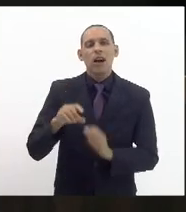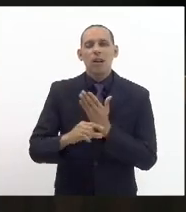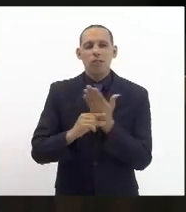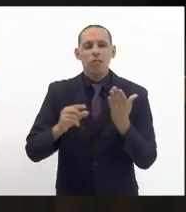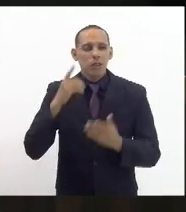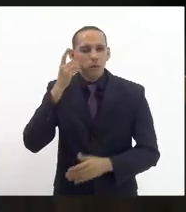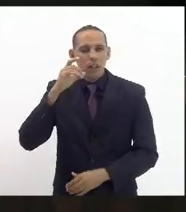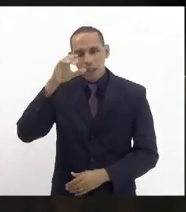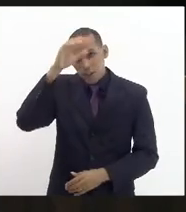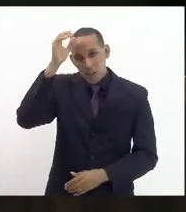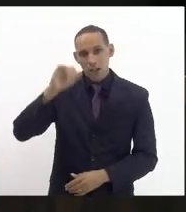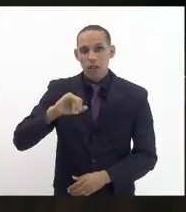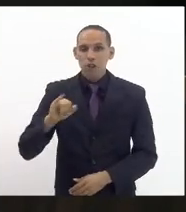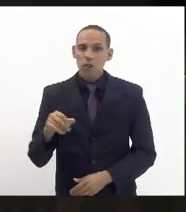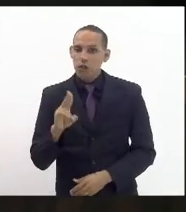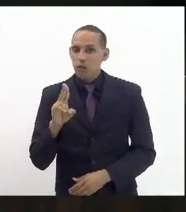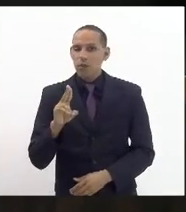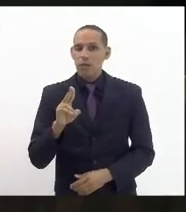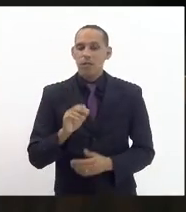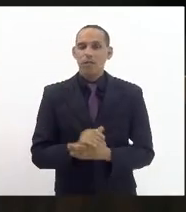sobre a